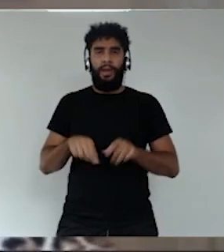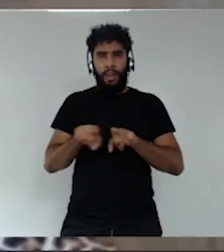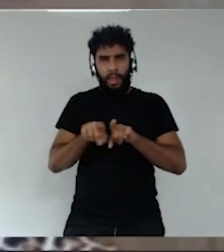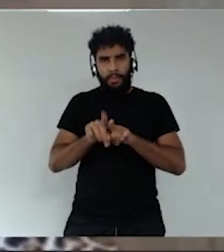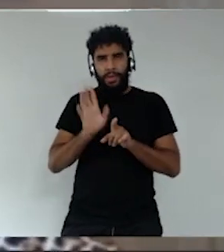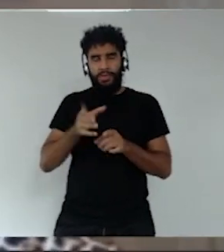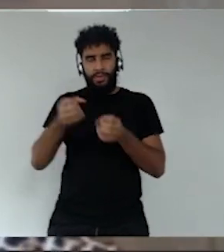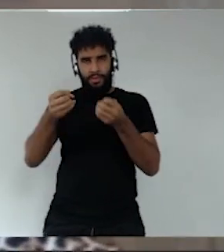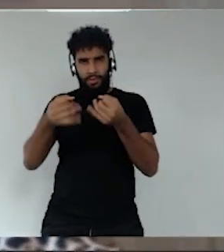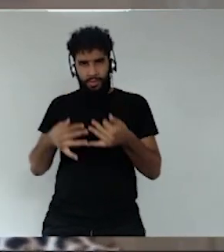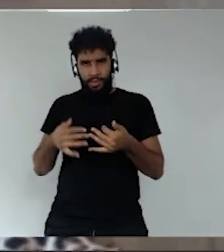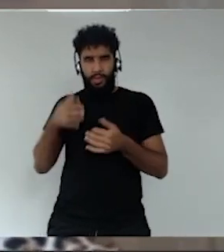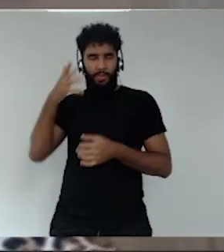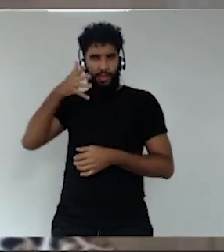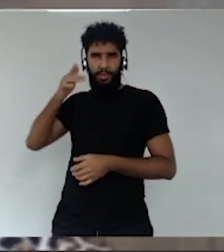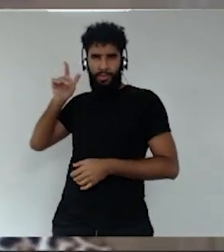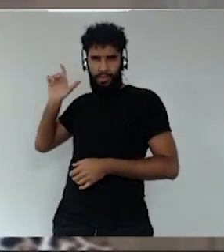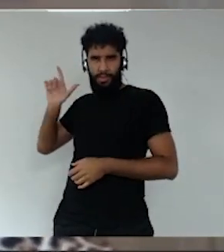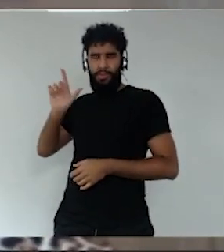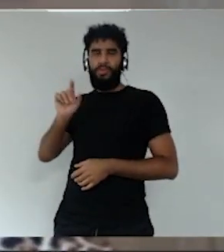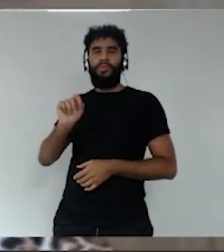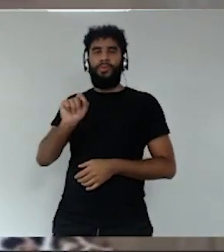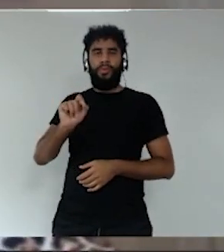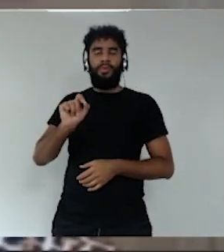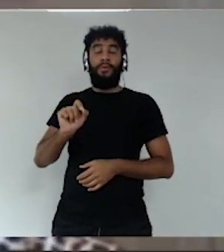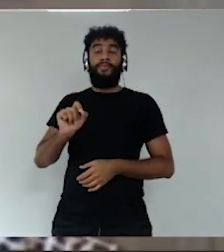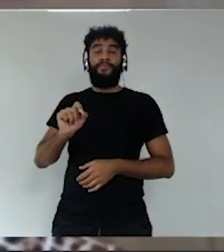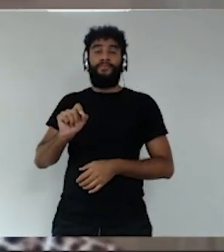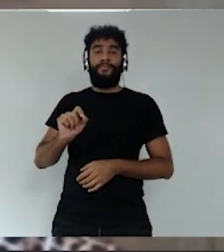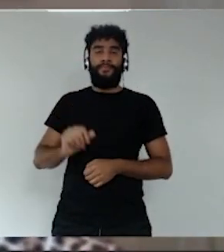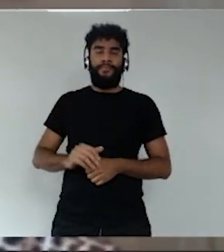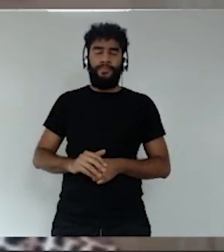comentado, né, pelo outro palestrante, o Dr. Carlos,